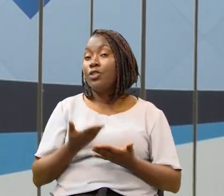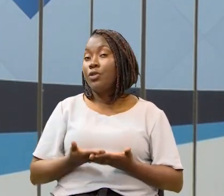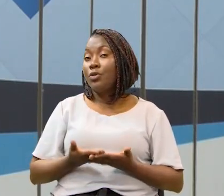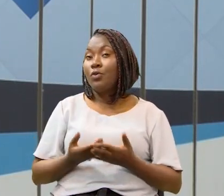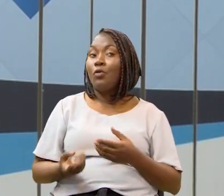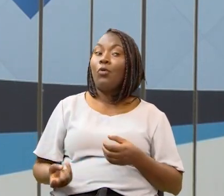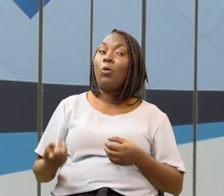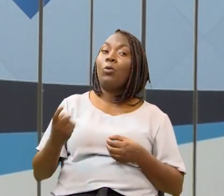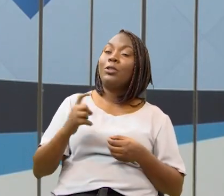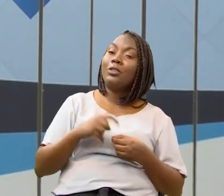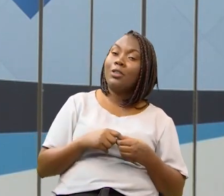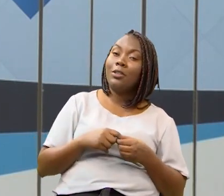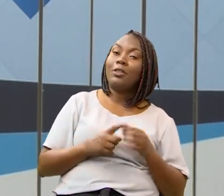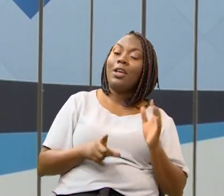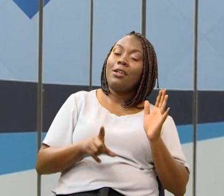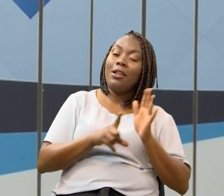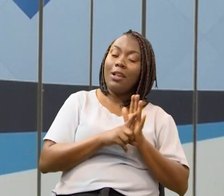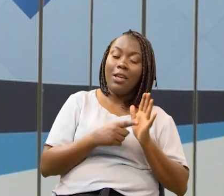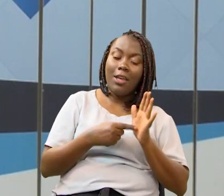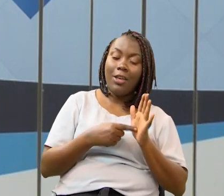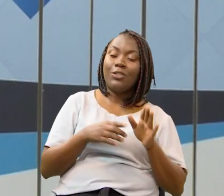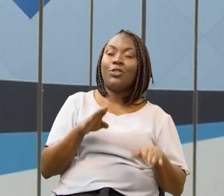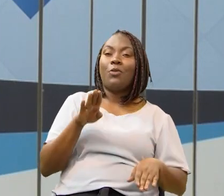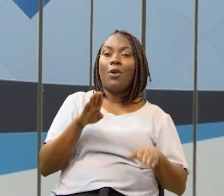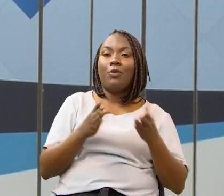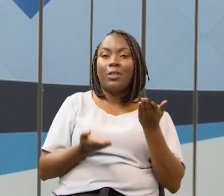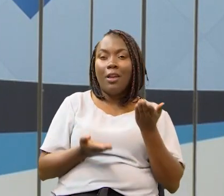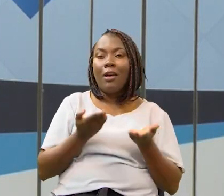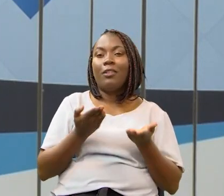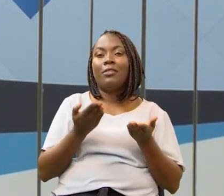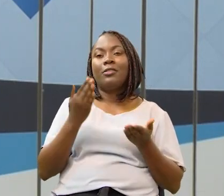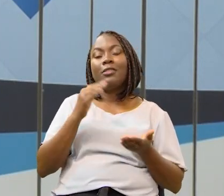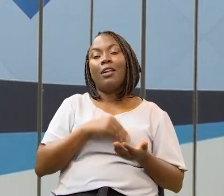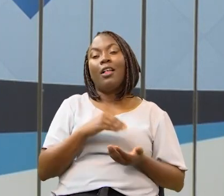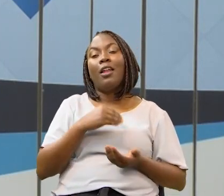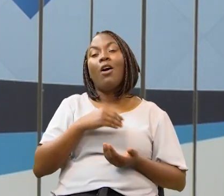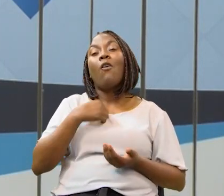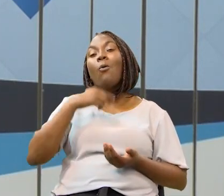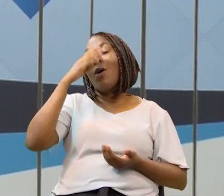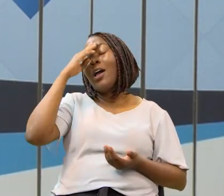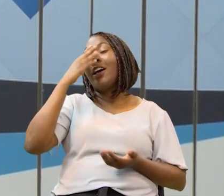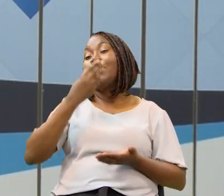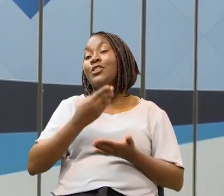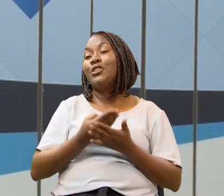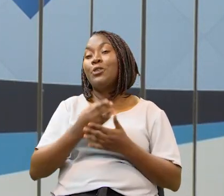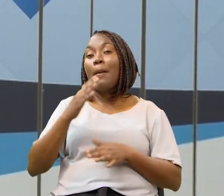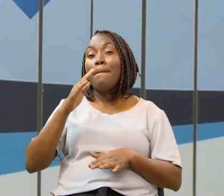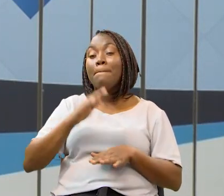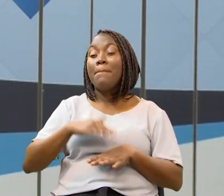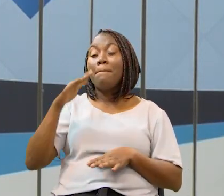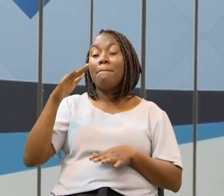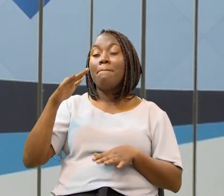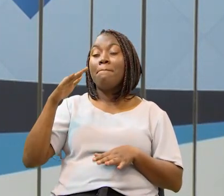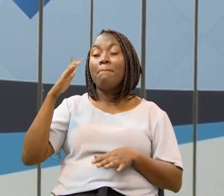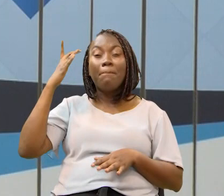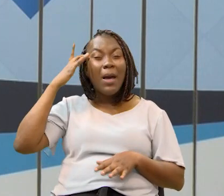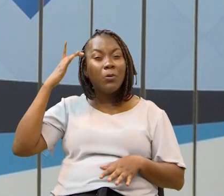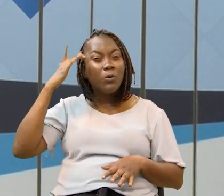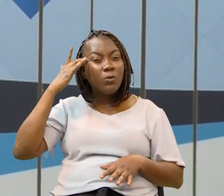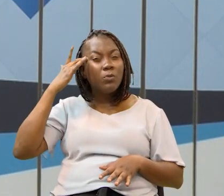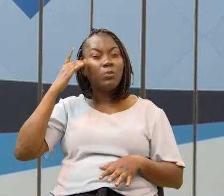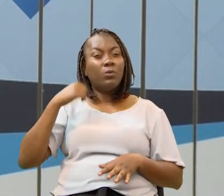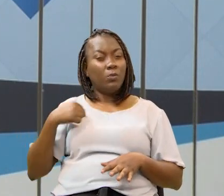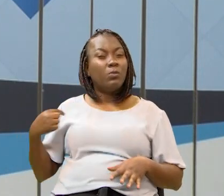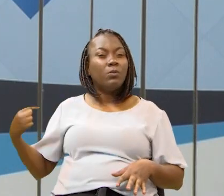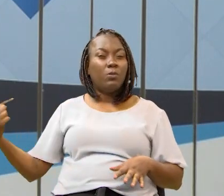acredito agora, né, voltando para a lei de igualdade salarial, eu acredito que muito mais maduro estamos